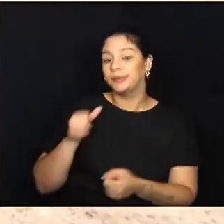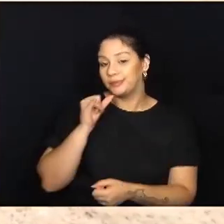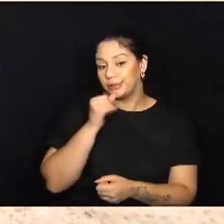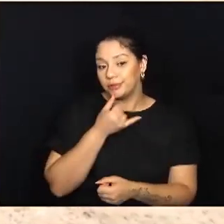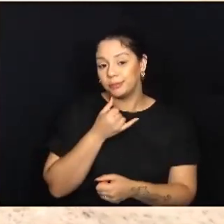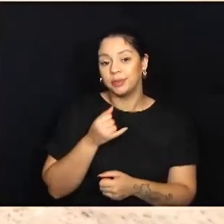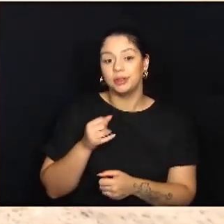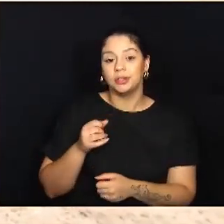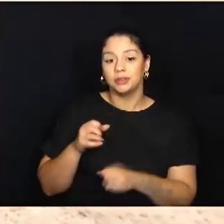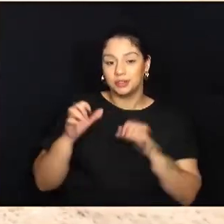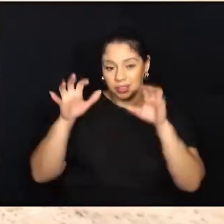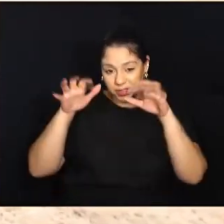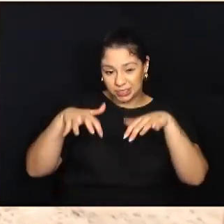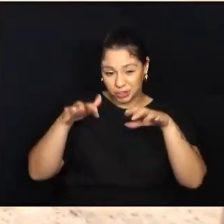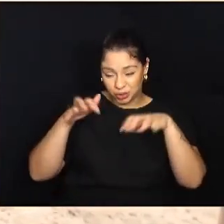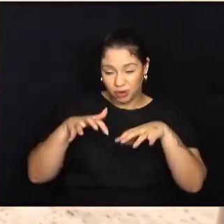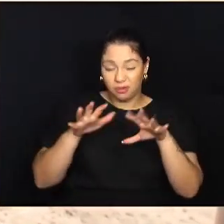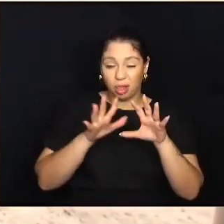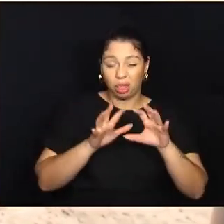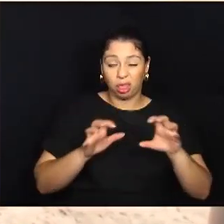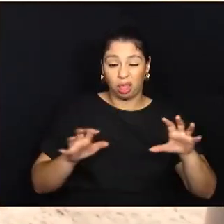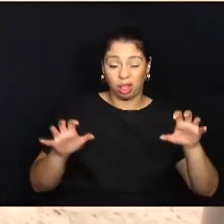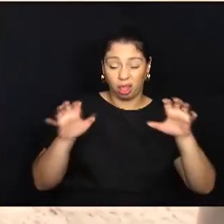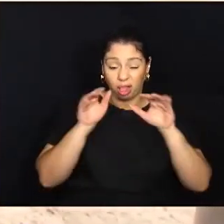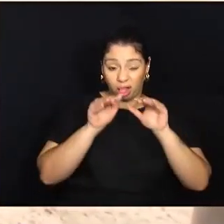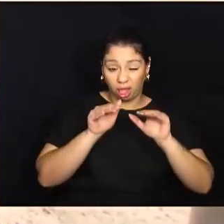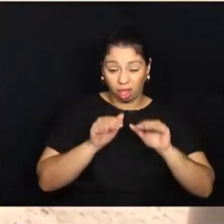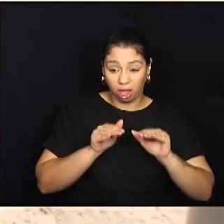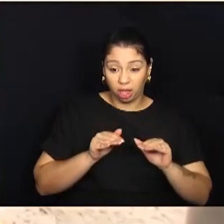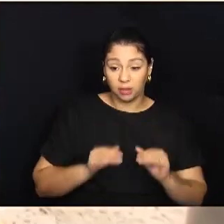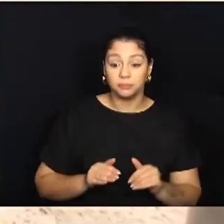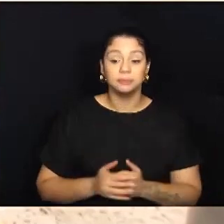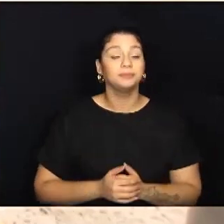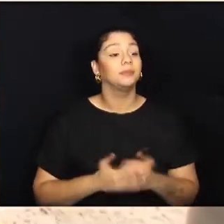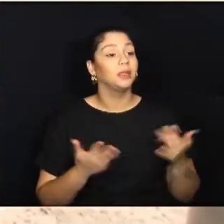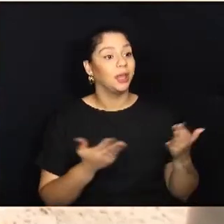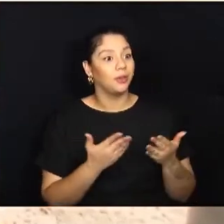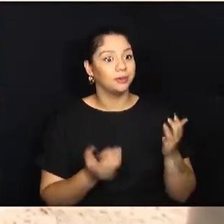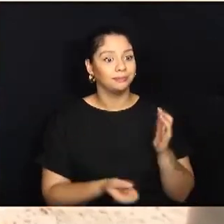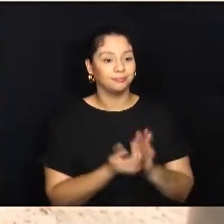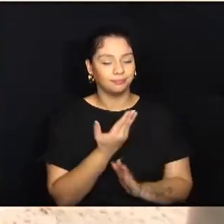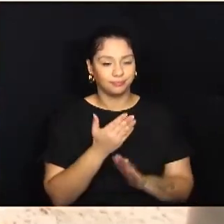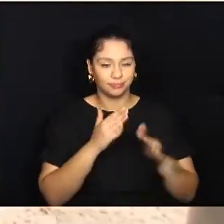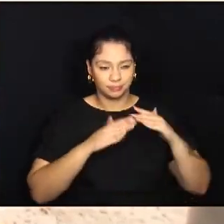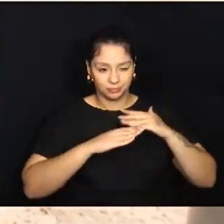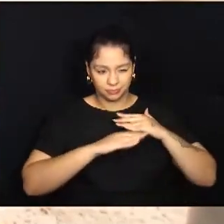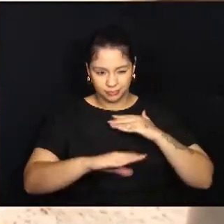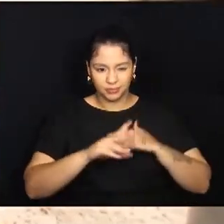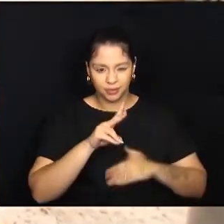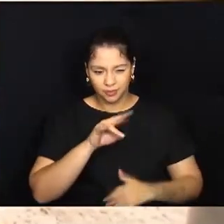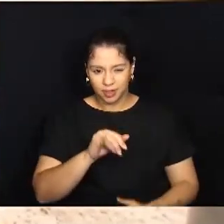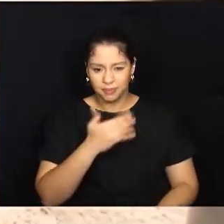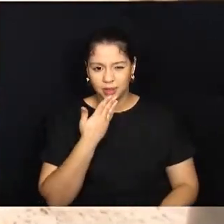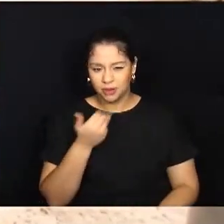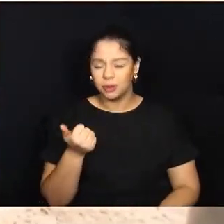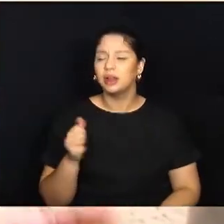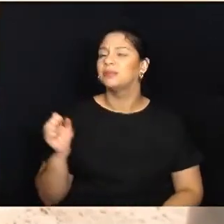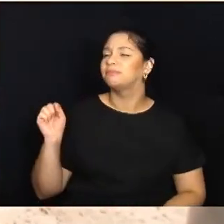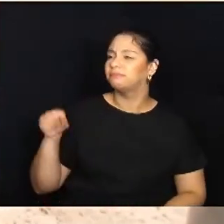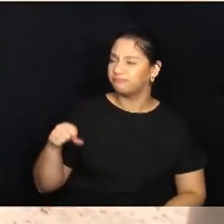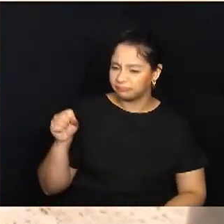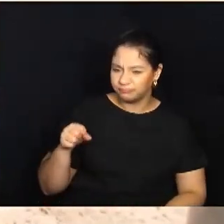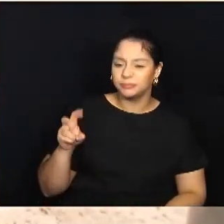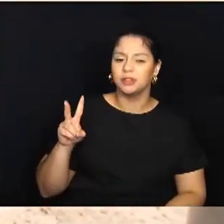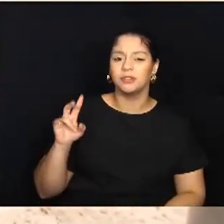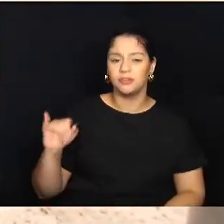ficam cheias de poeira. E agora tá vindo aí o asfalto, acho que vai melhorar essa parte? Ai, com certeza, porque essa